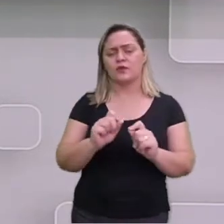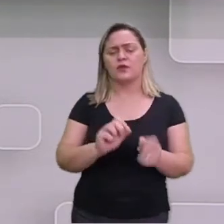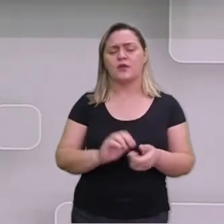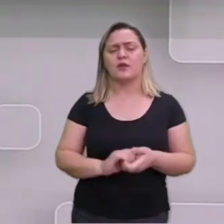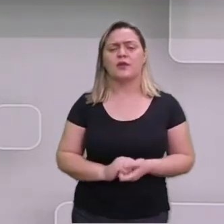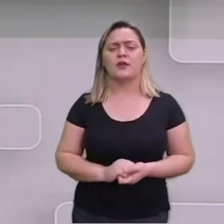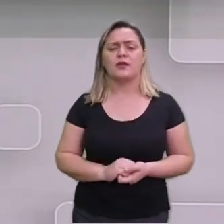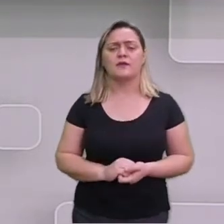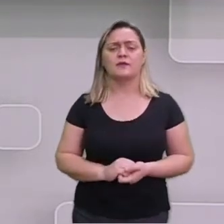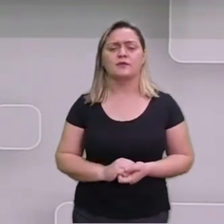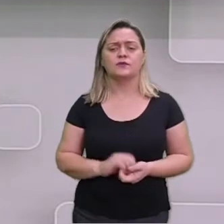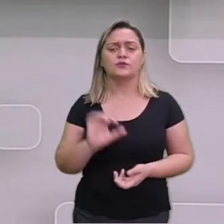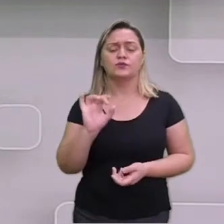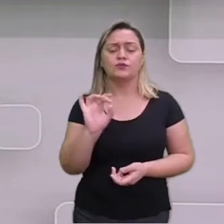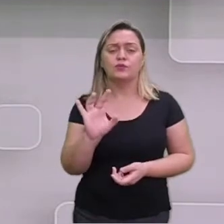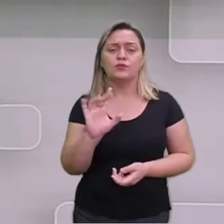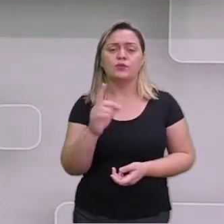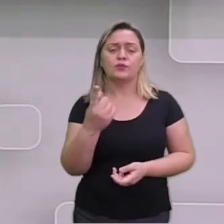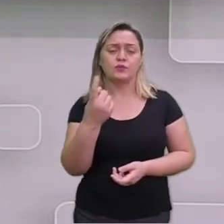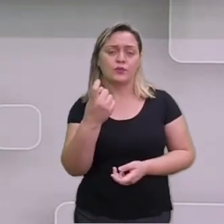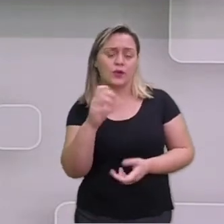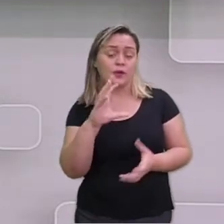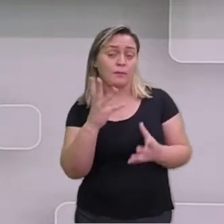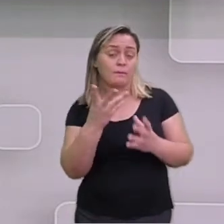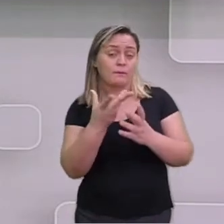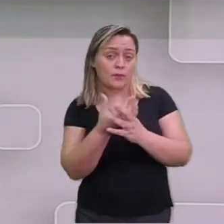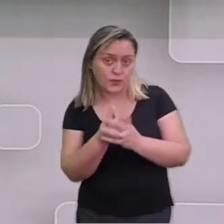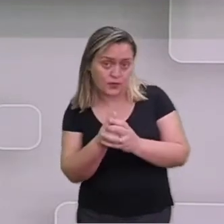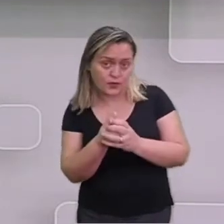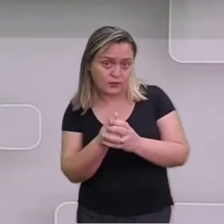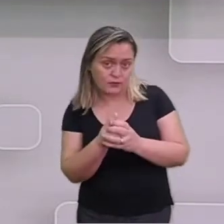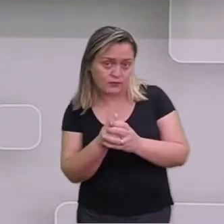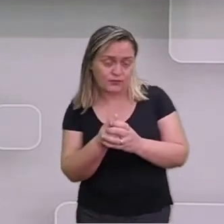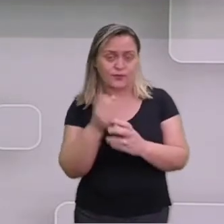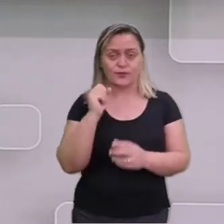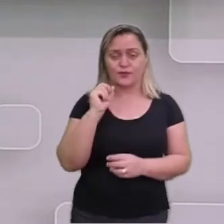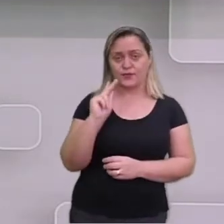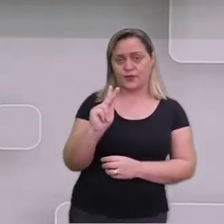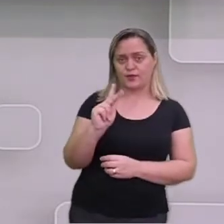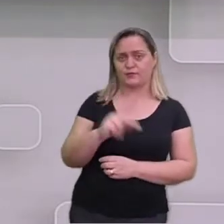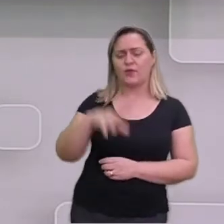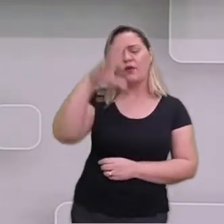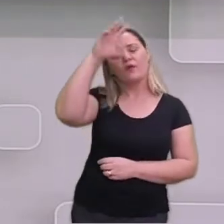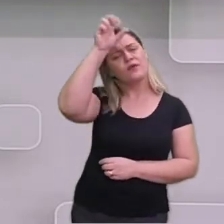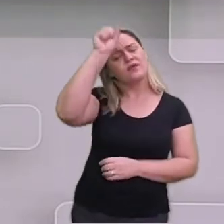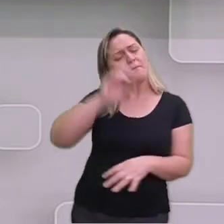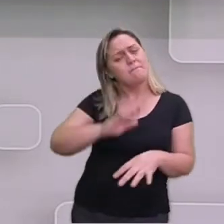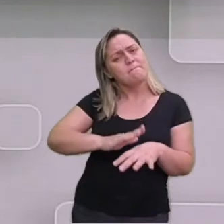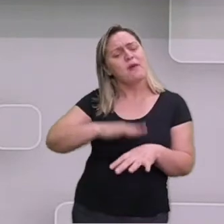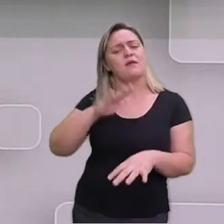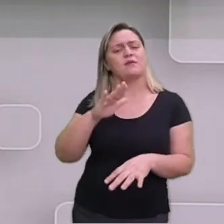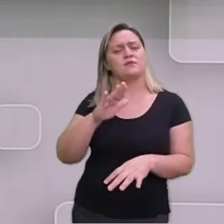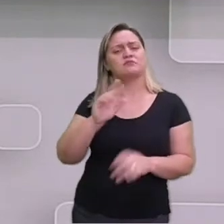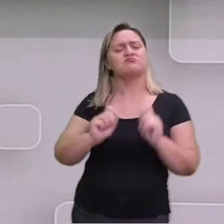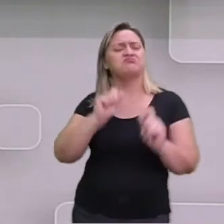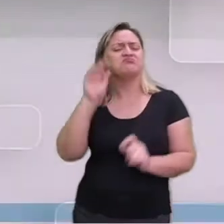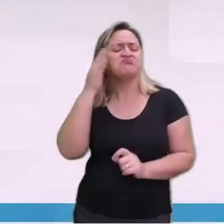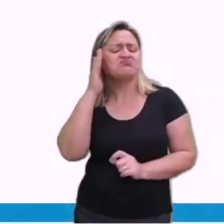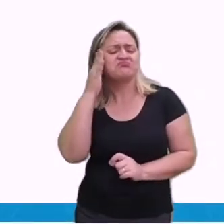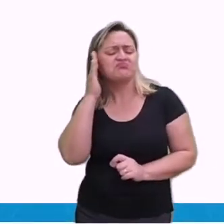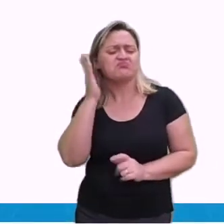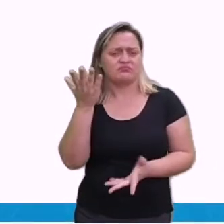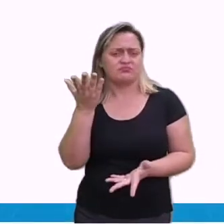aula, porque hoje o nosso foco é singular e plural. Vamos entender um pouco mais o que significa. A